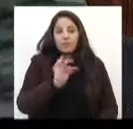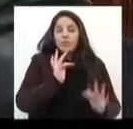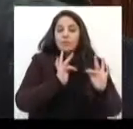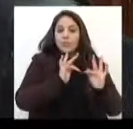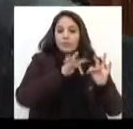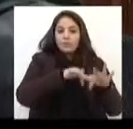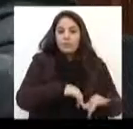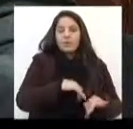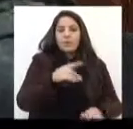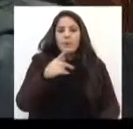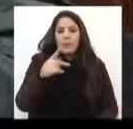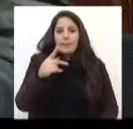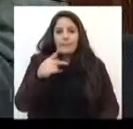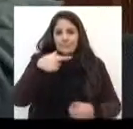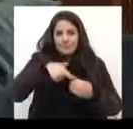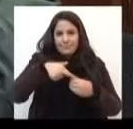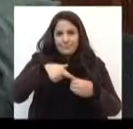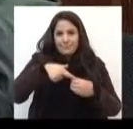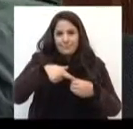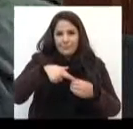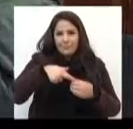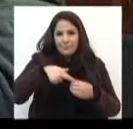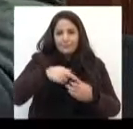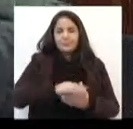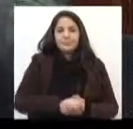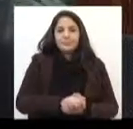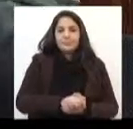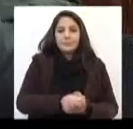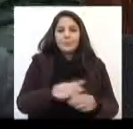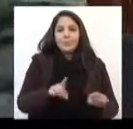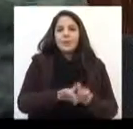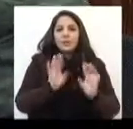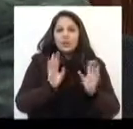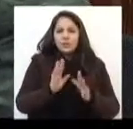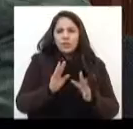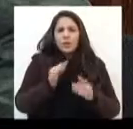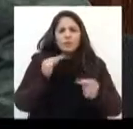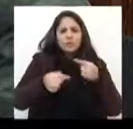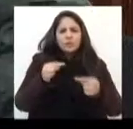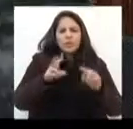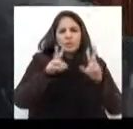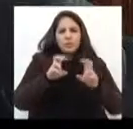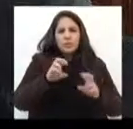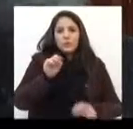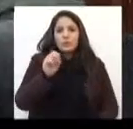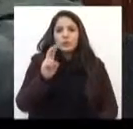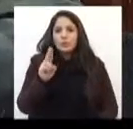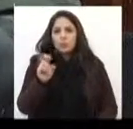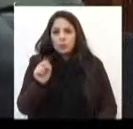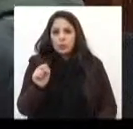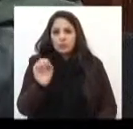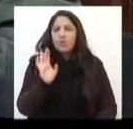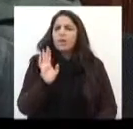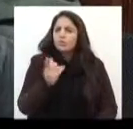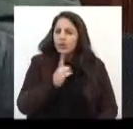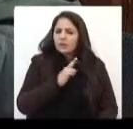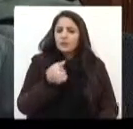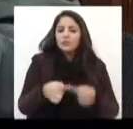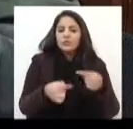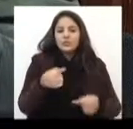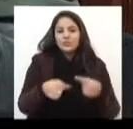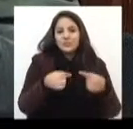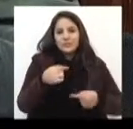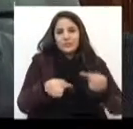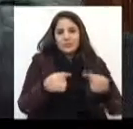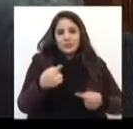Petrobras. Já discutiu a redução das coberturas do Sistema Único de Saúde. Está debatendo no